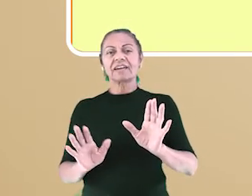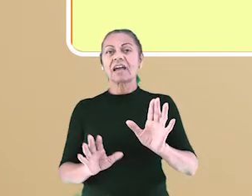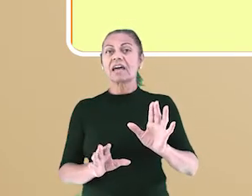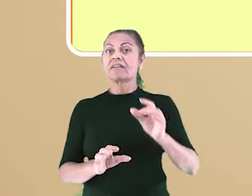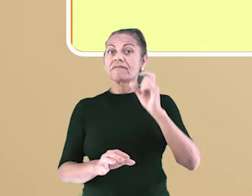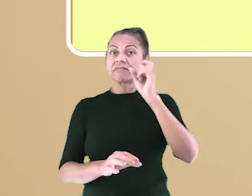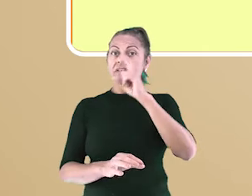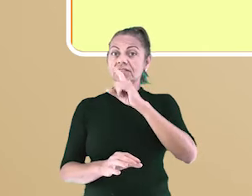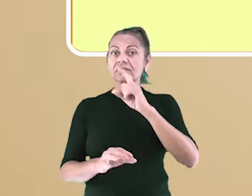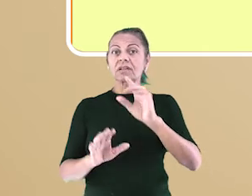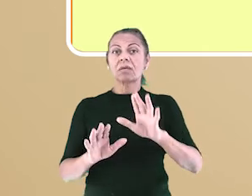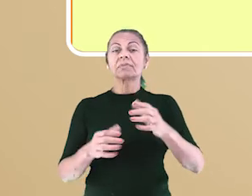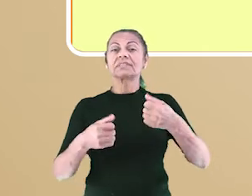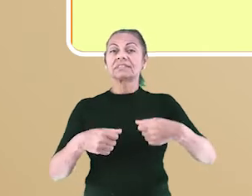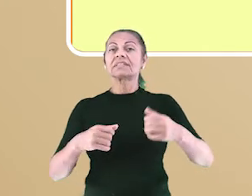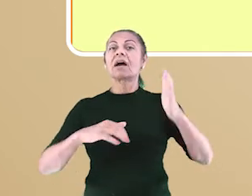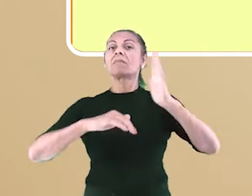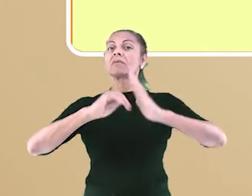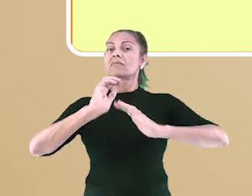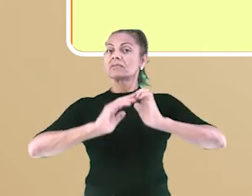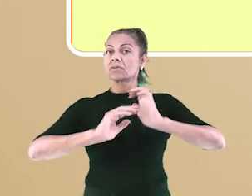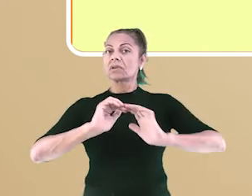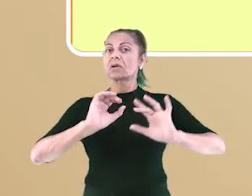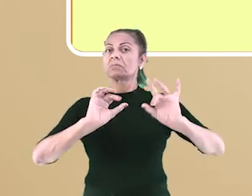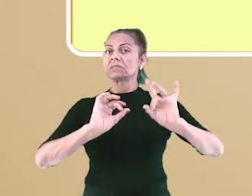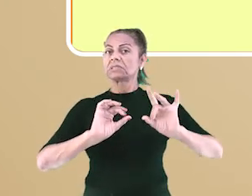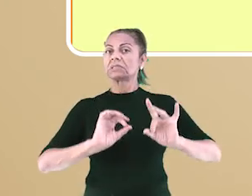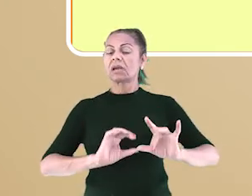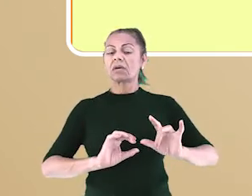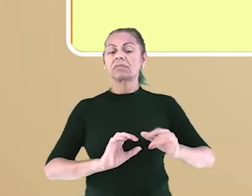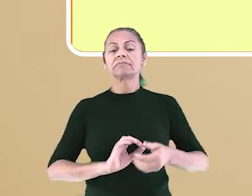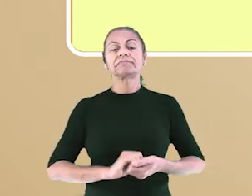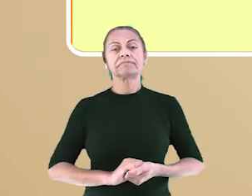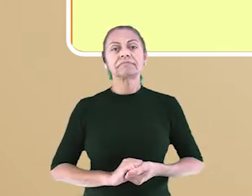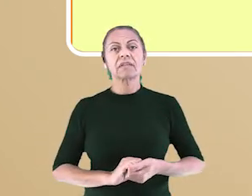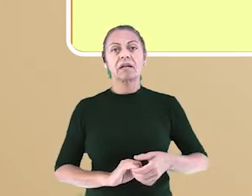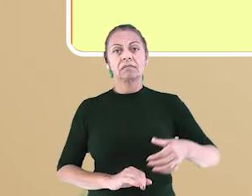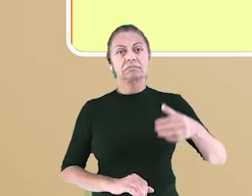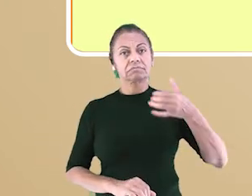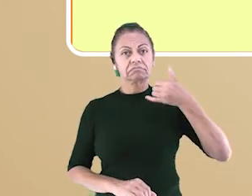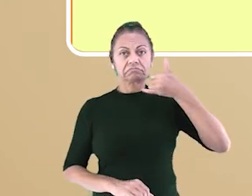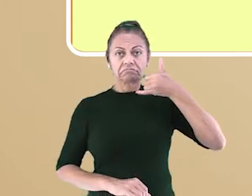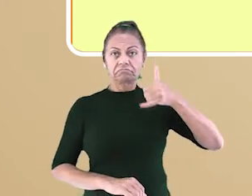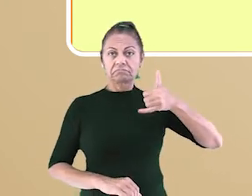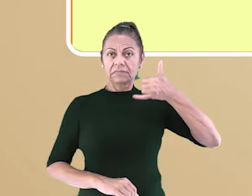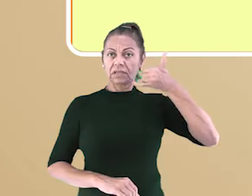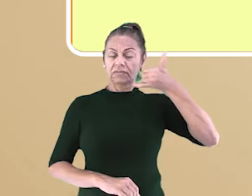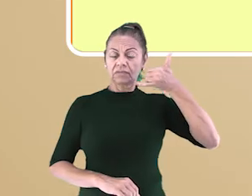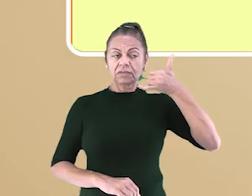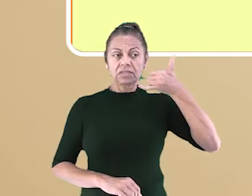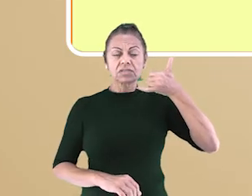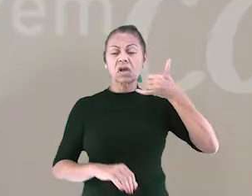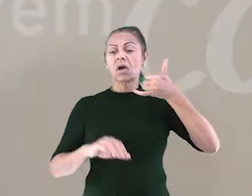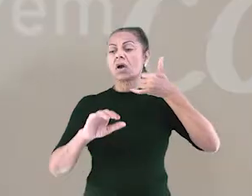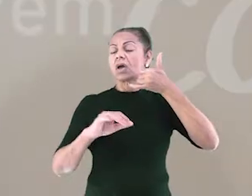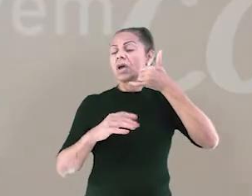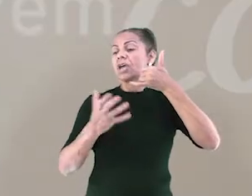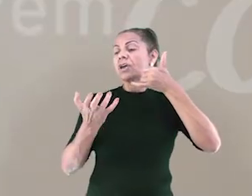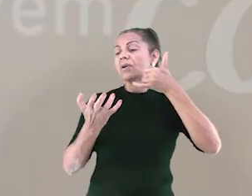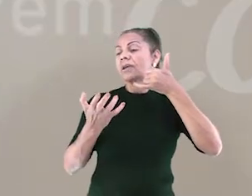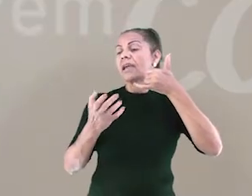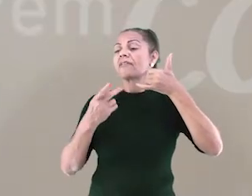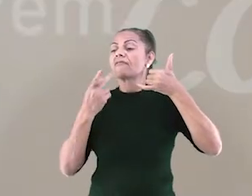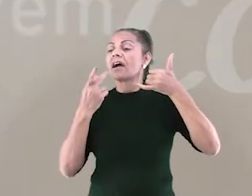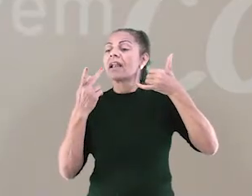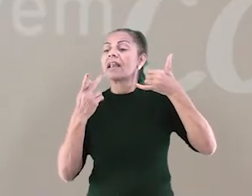fazer ligações como é hoje. Então, os telefonistas ajudavam a transferir a ligação para a pessoa certa. Era mais